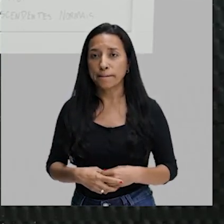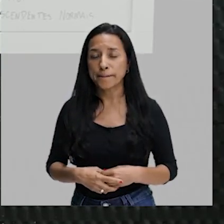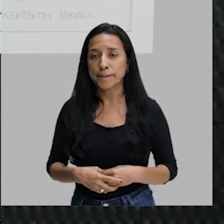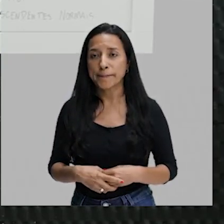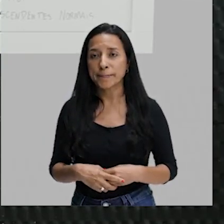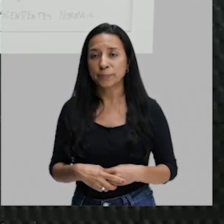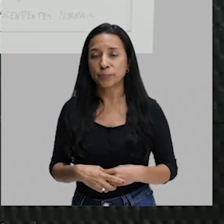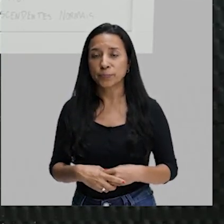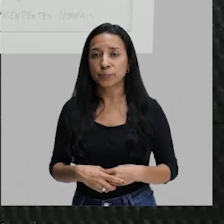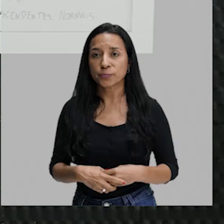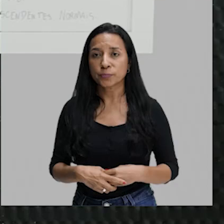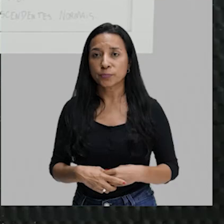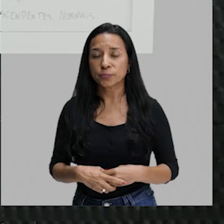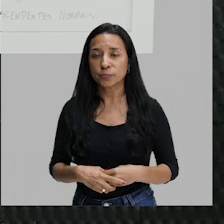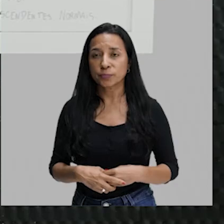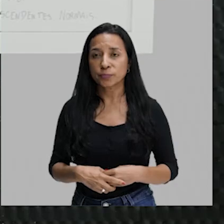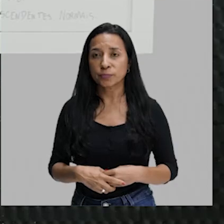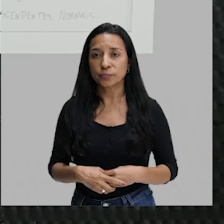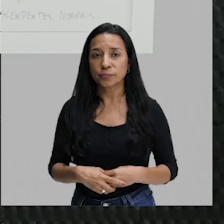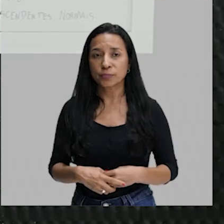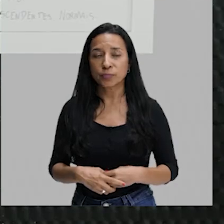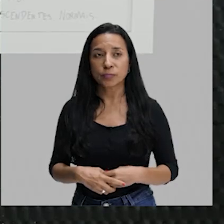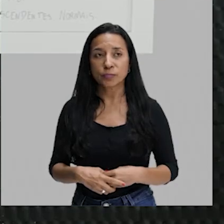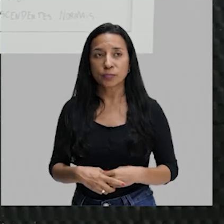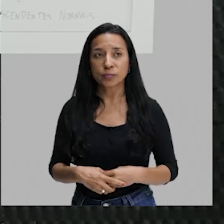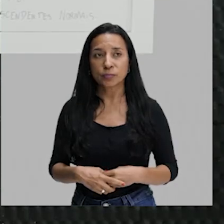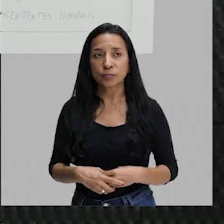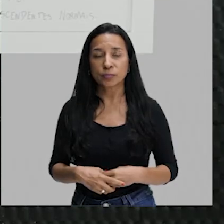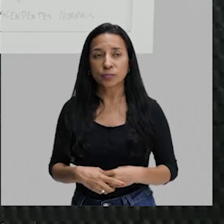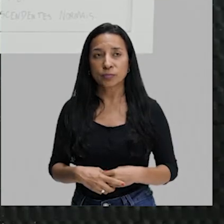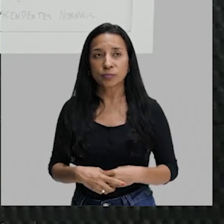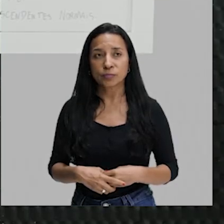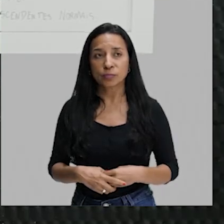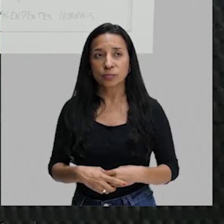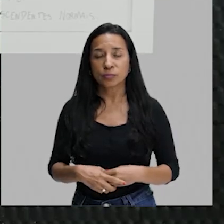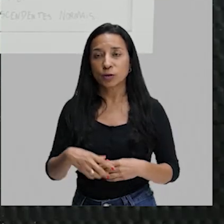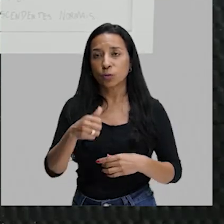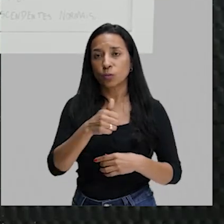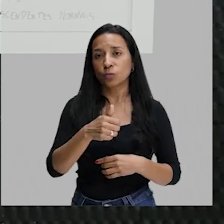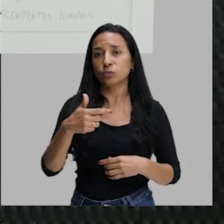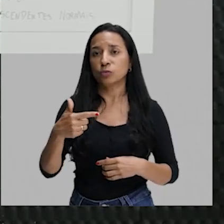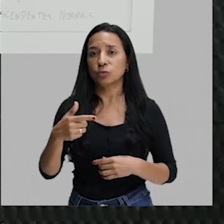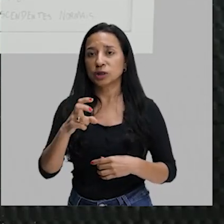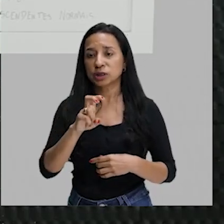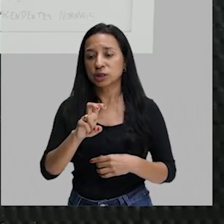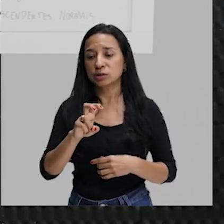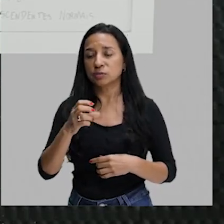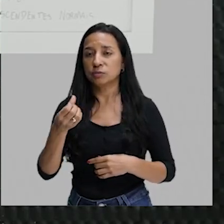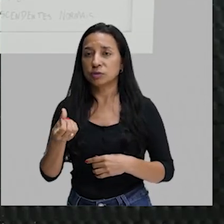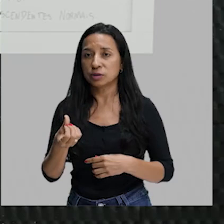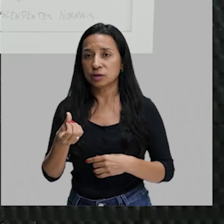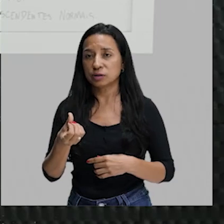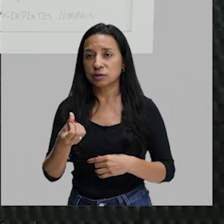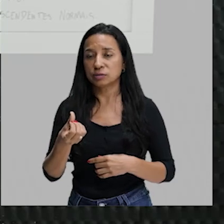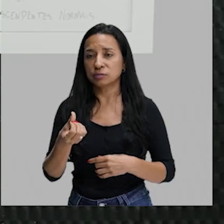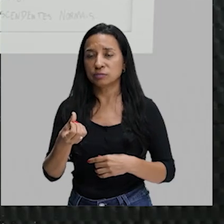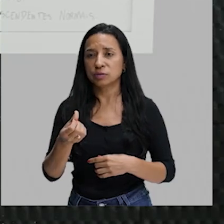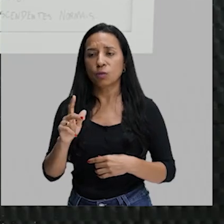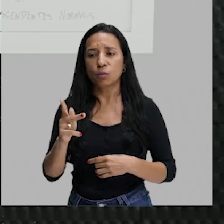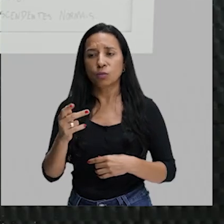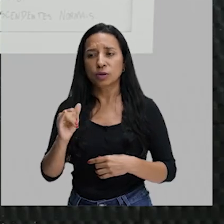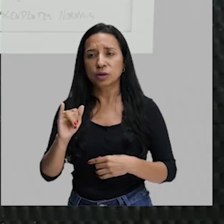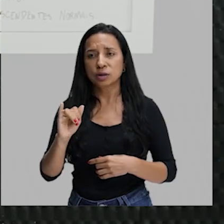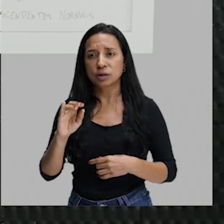híbridos? Vamos lá. 1 e 2, 5 e 6 são híbridos? Olha aqui que a